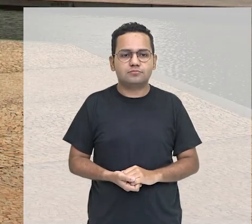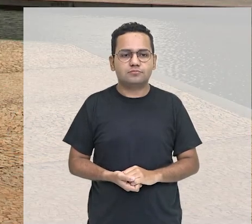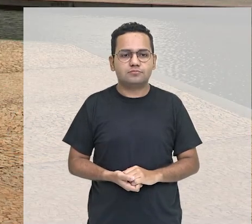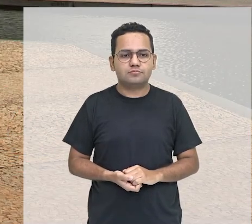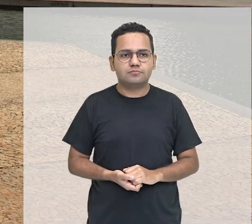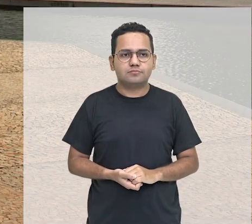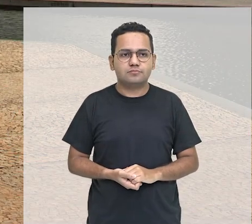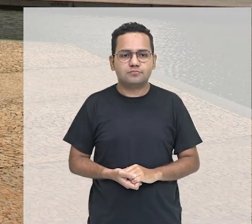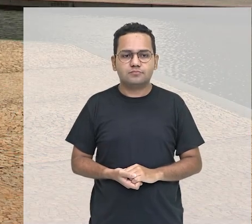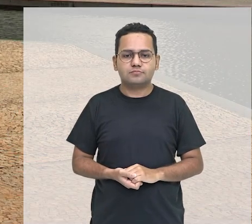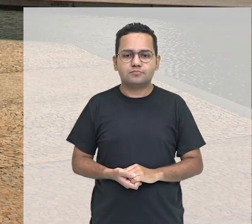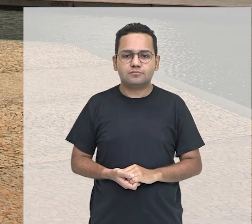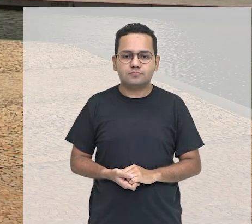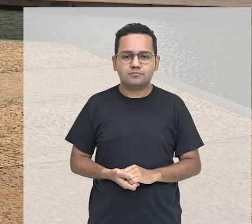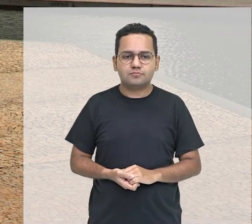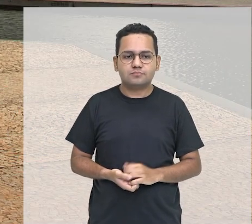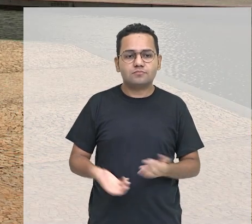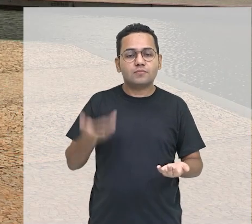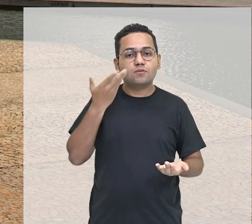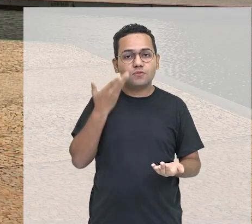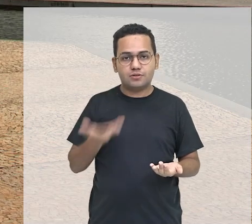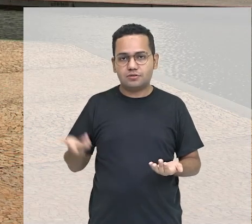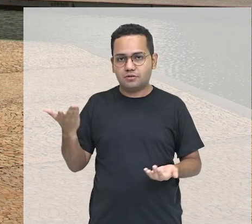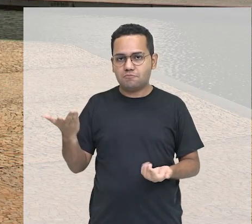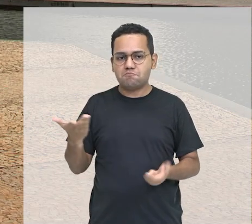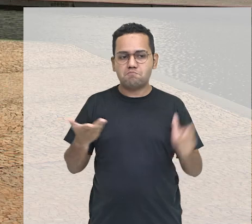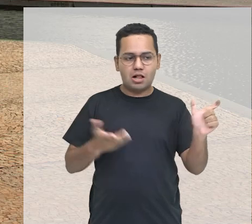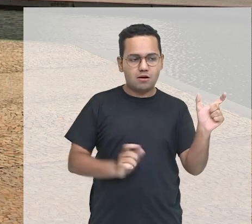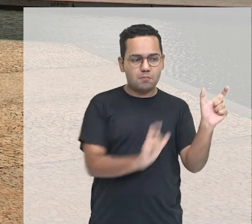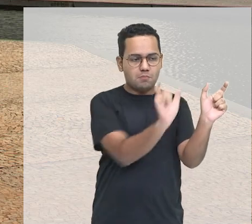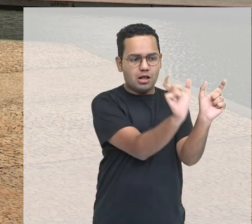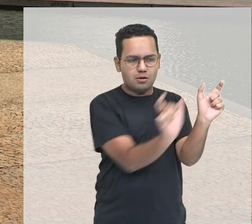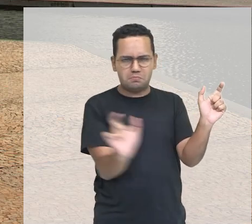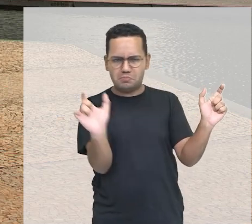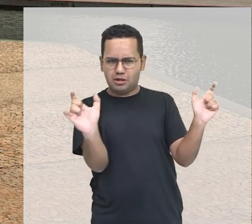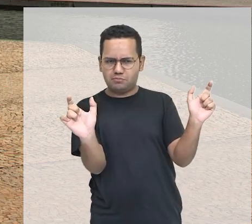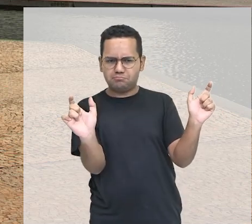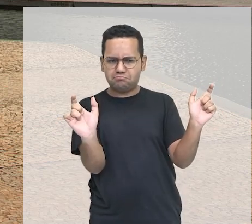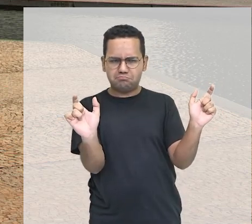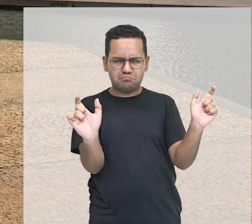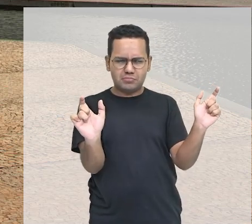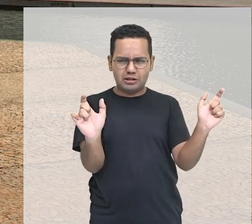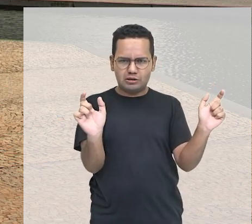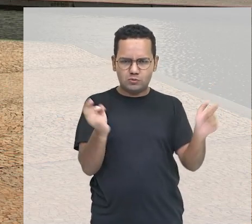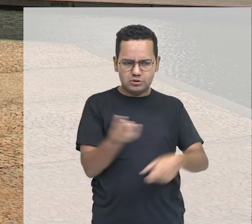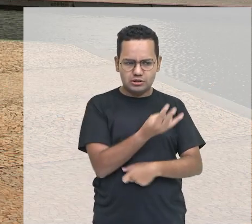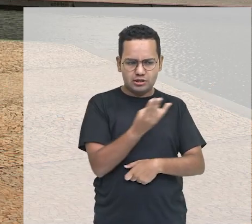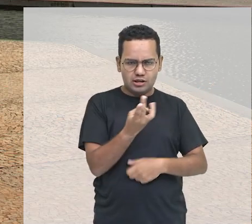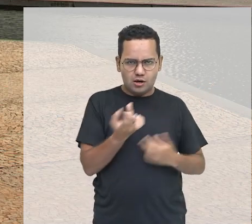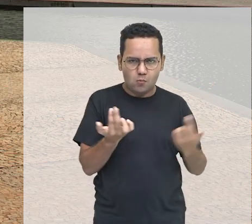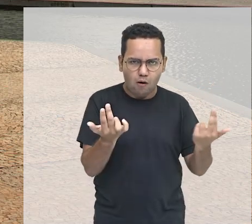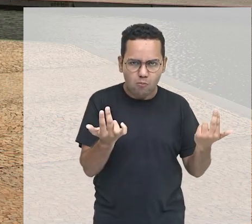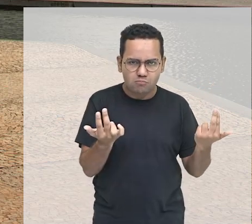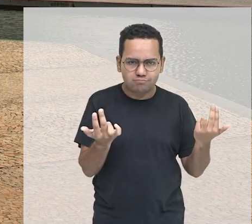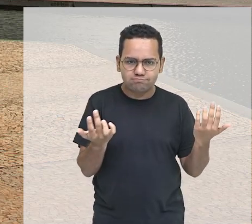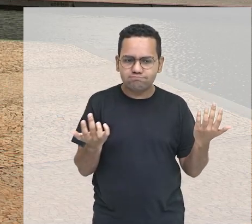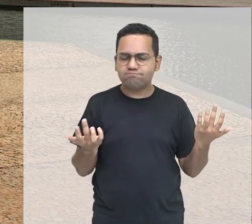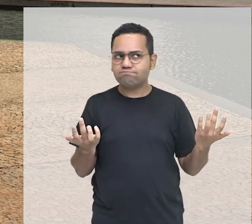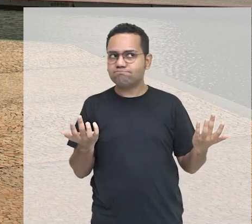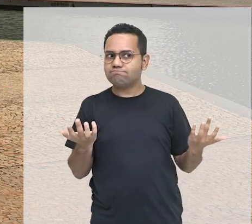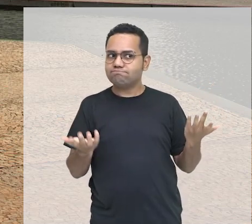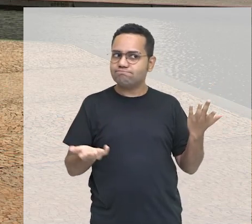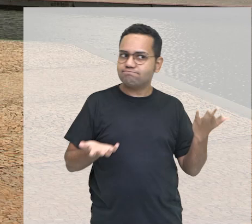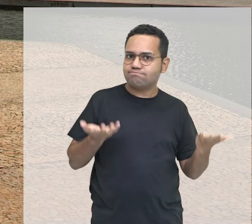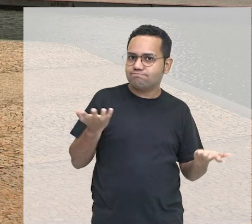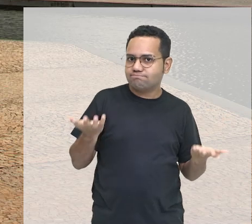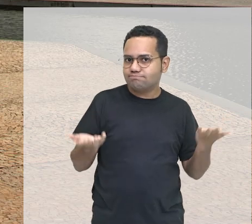Muito bem, temos aí poder, política, Estado. Será que tudo é a mesma coisa? Muitas vezes a